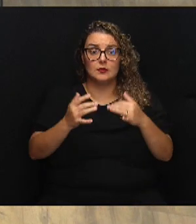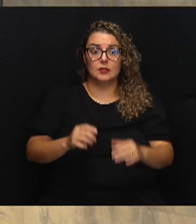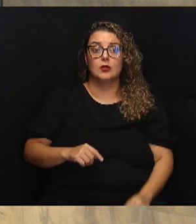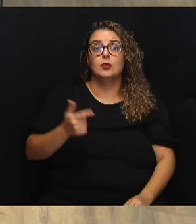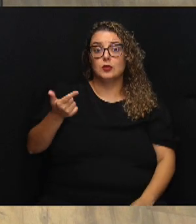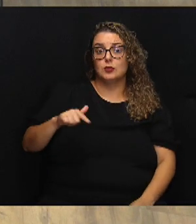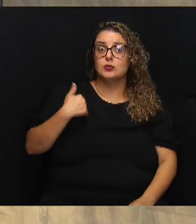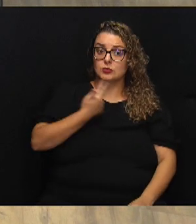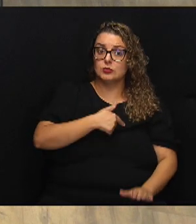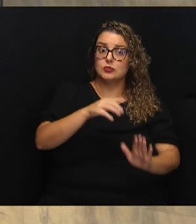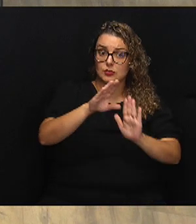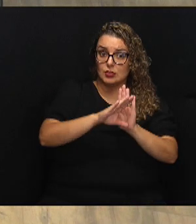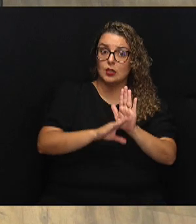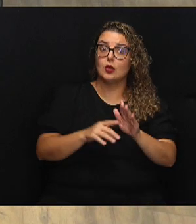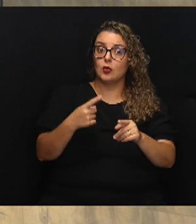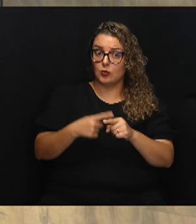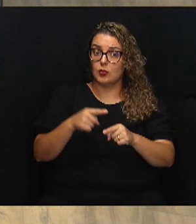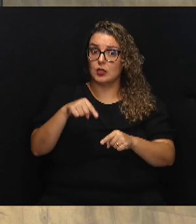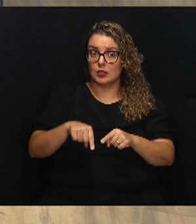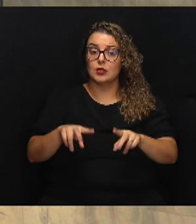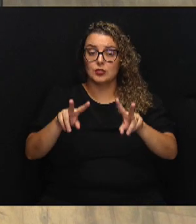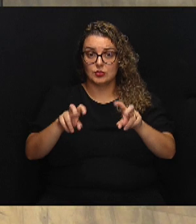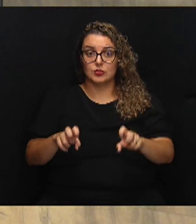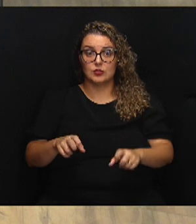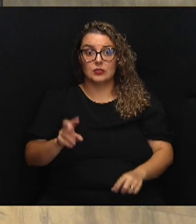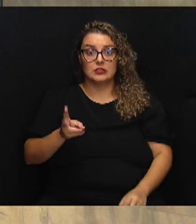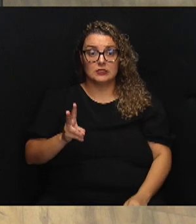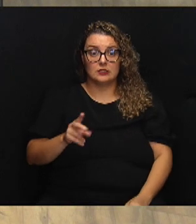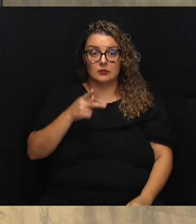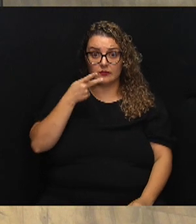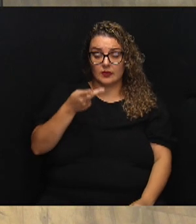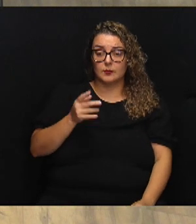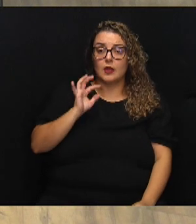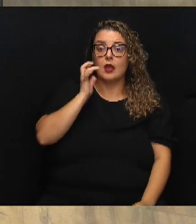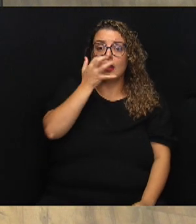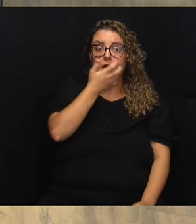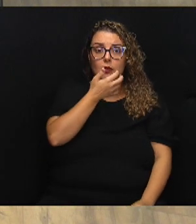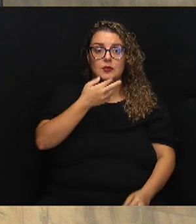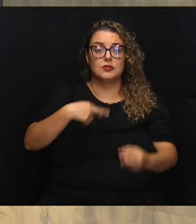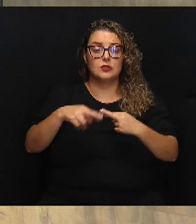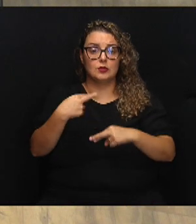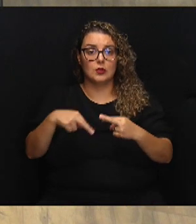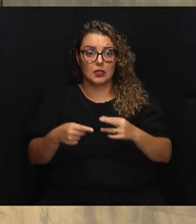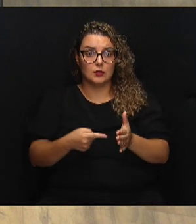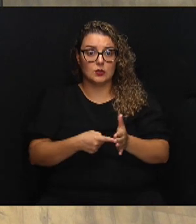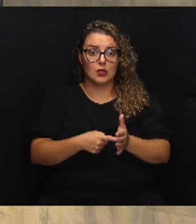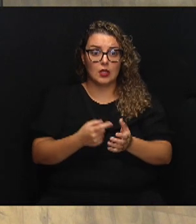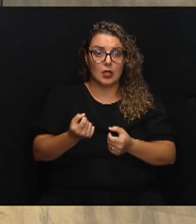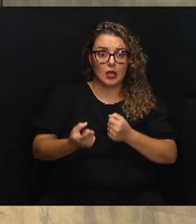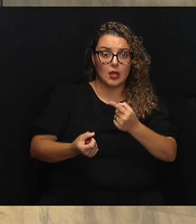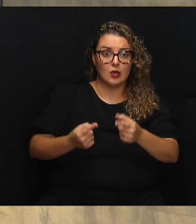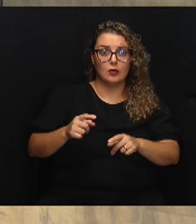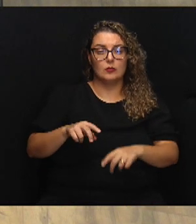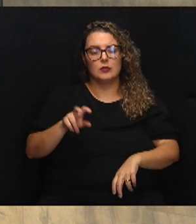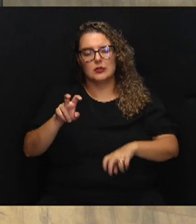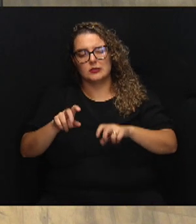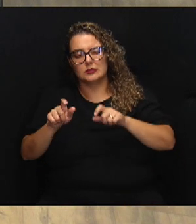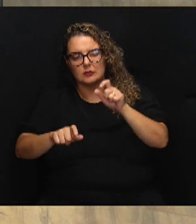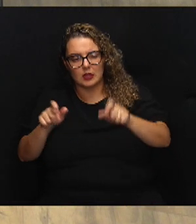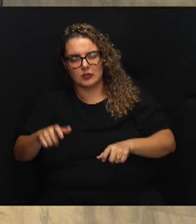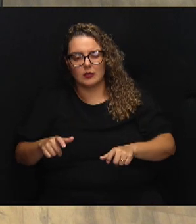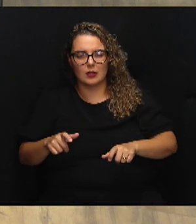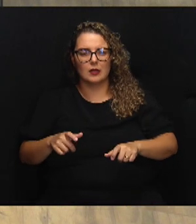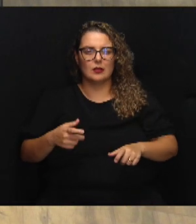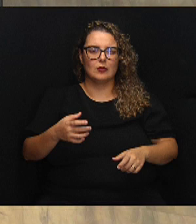nossa programação, porque este assunto vai ser recorrente. Herbert, sobre a denúncia, né? Algumas pessoas ficam com receio, com medo